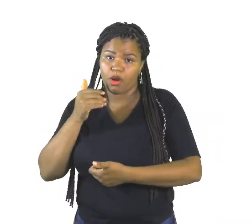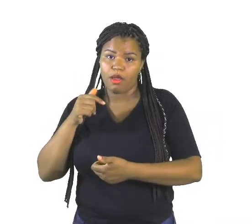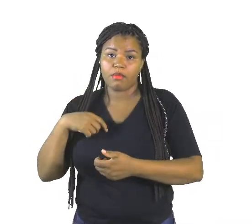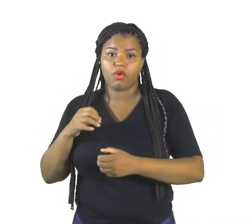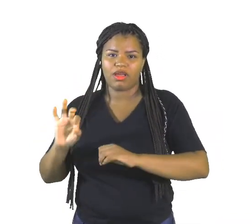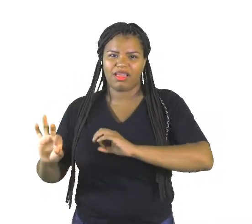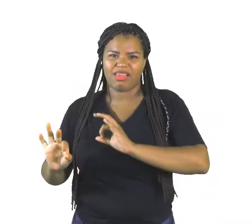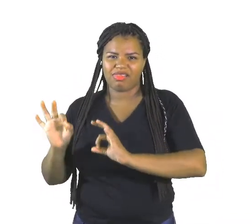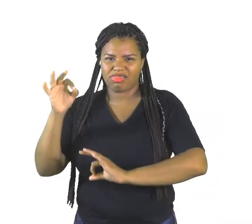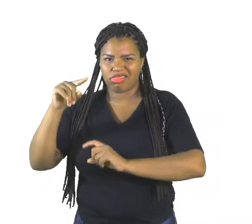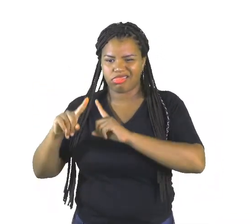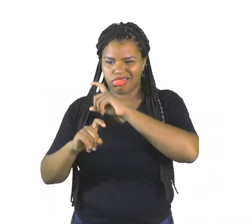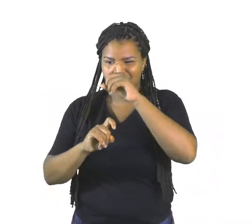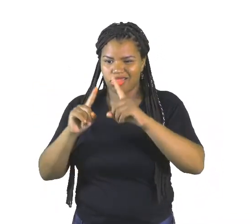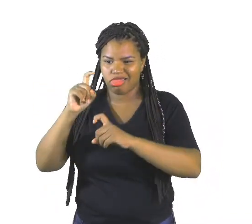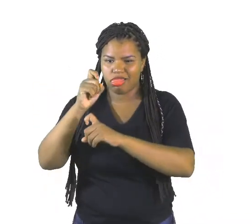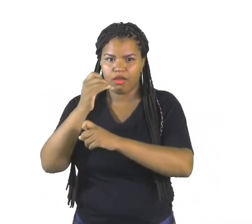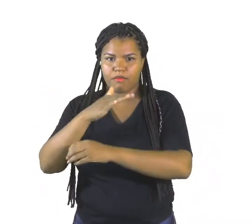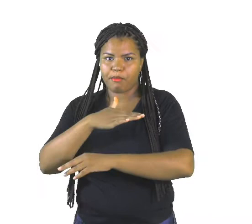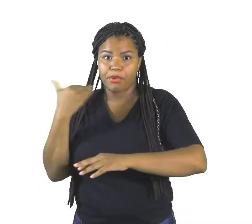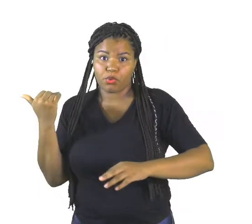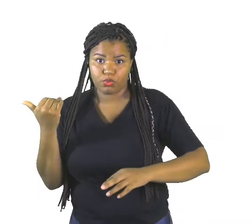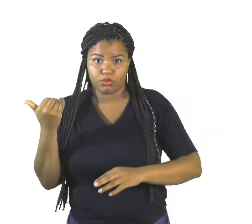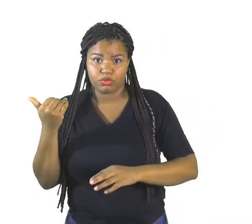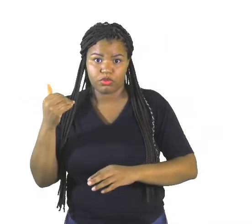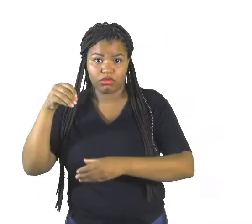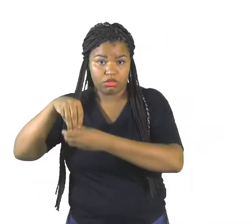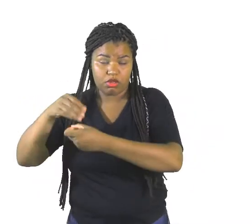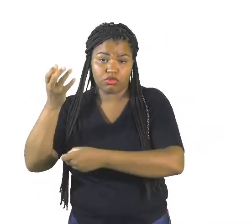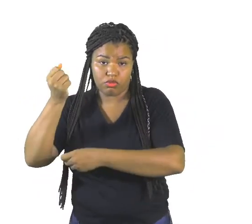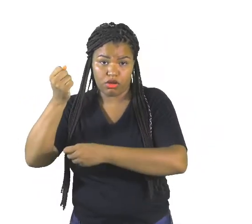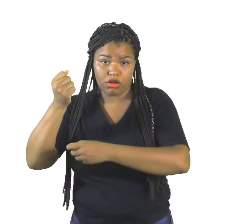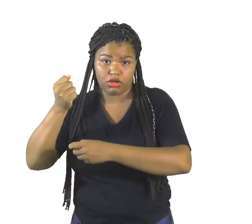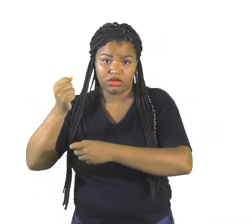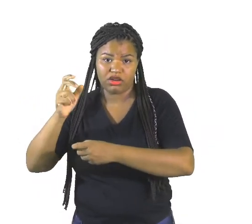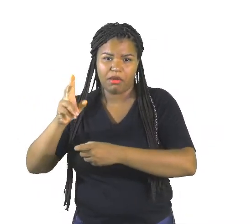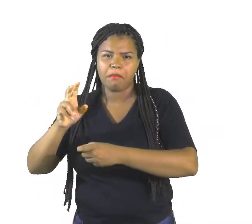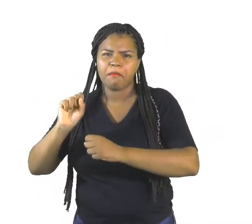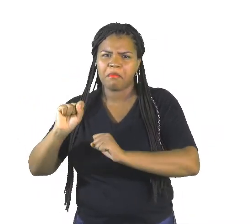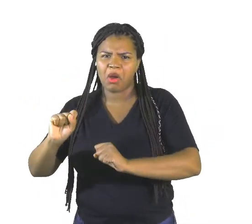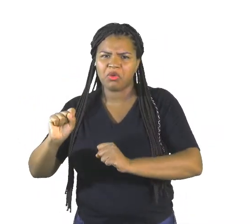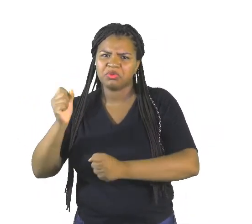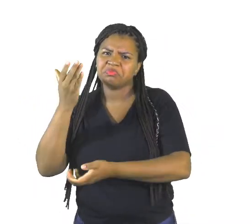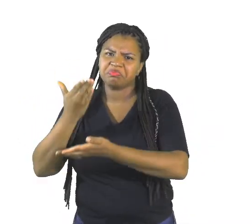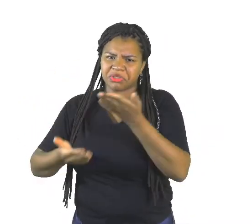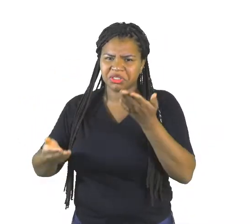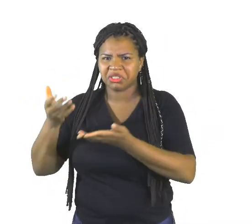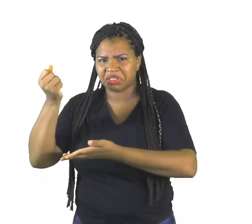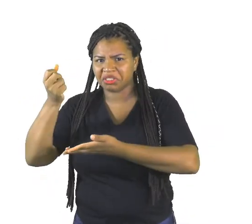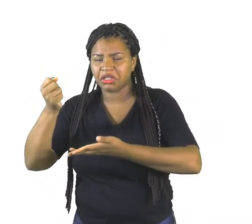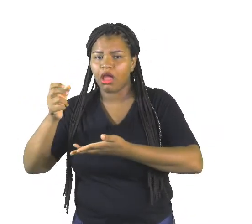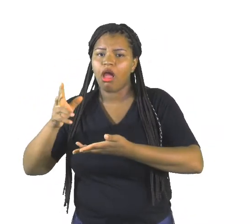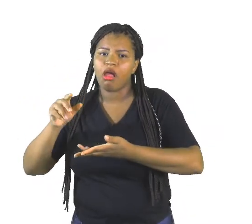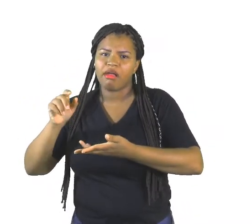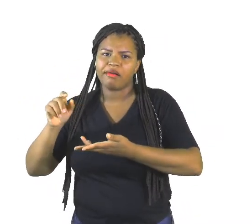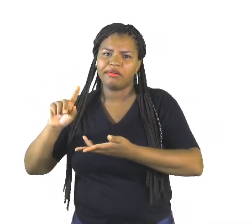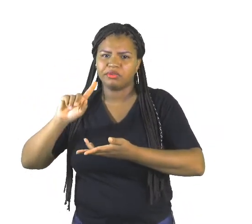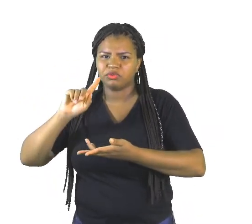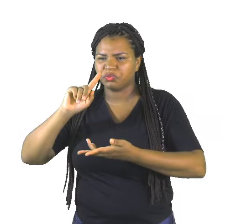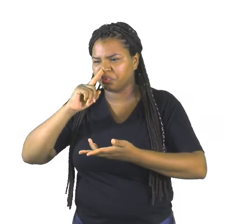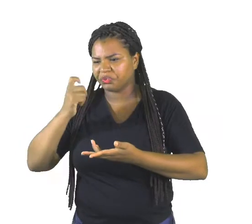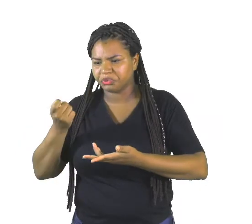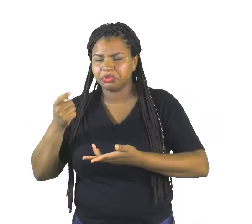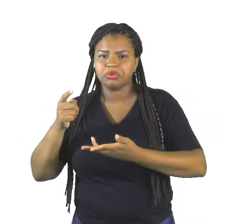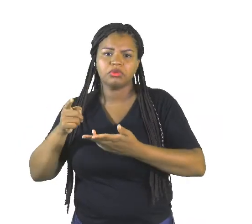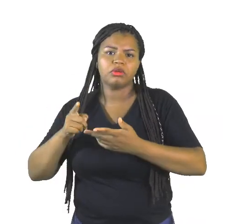micro-organismos presentes ali no leite que poderiam deixar o leite estragado e